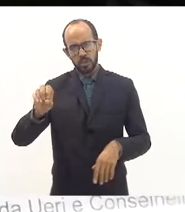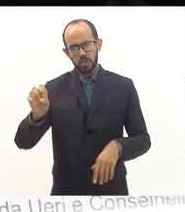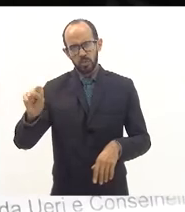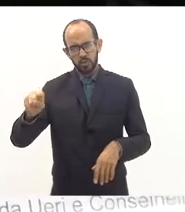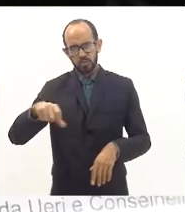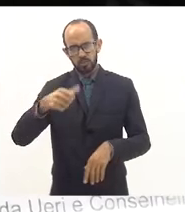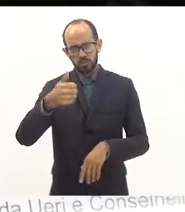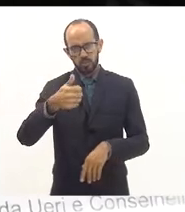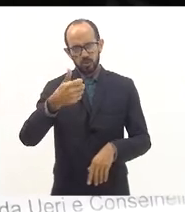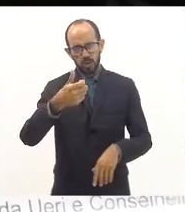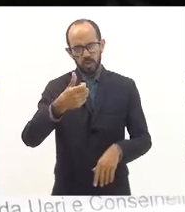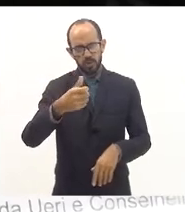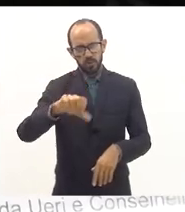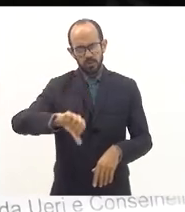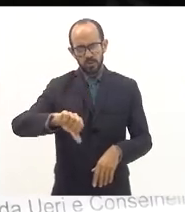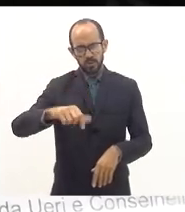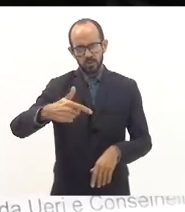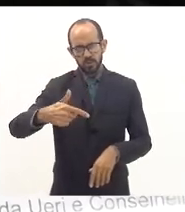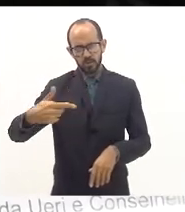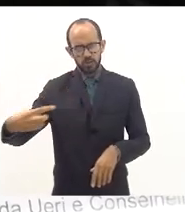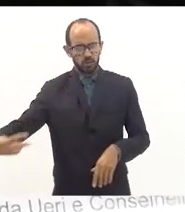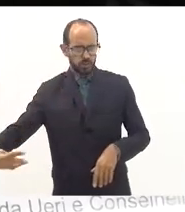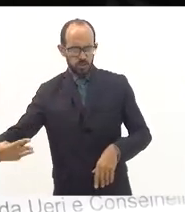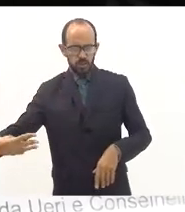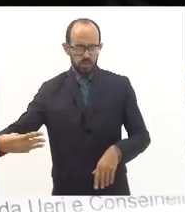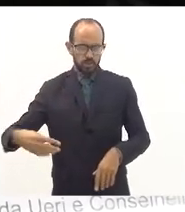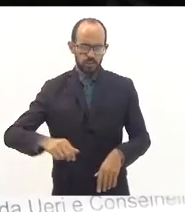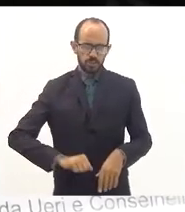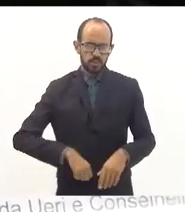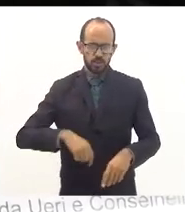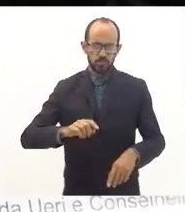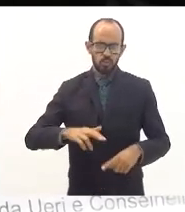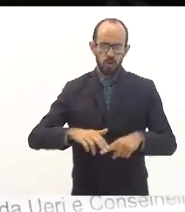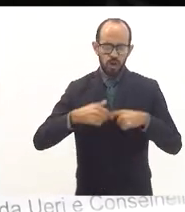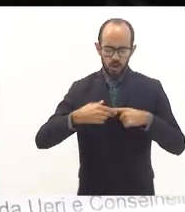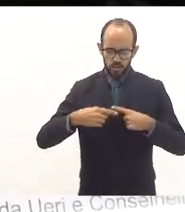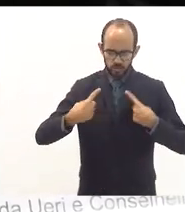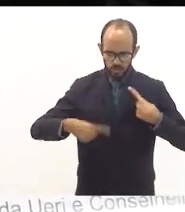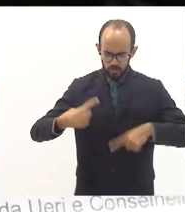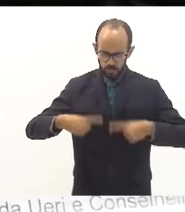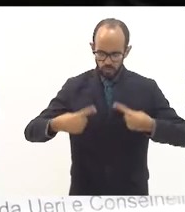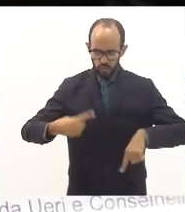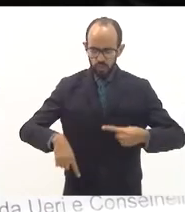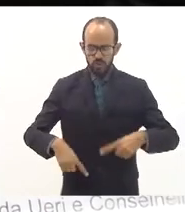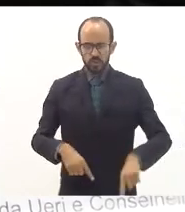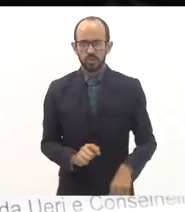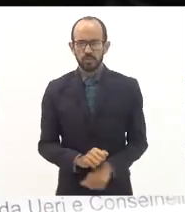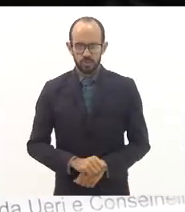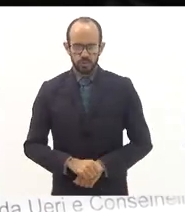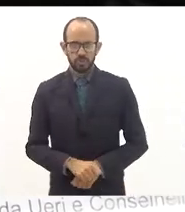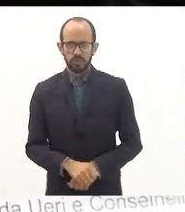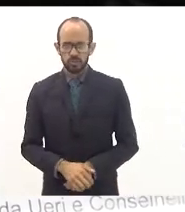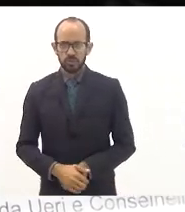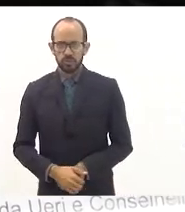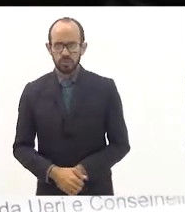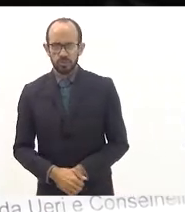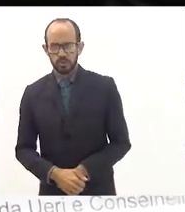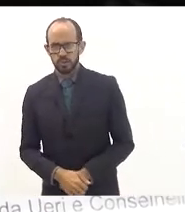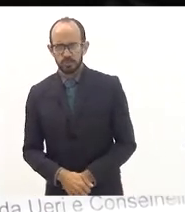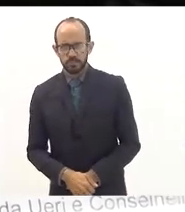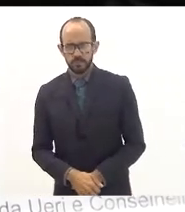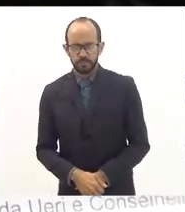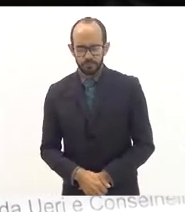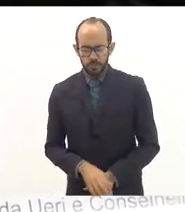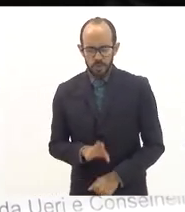Nas sequelas, nas querelas políticas do Rio Grande do Sul, entre Maragatos e Chimangos.